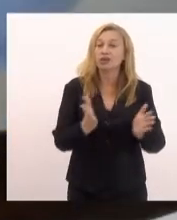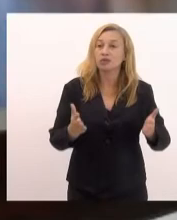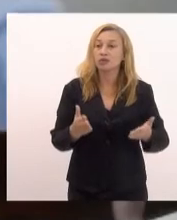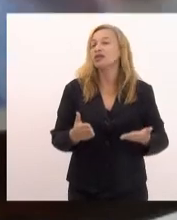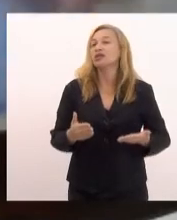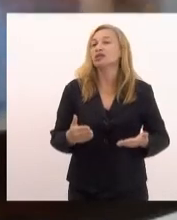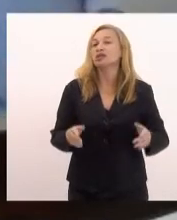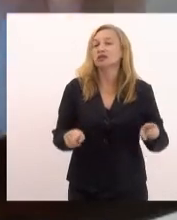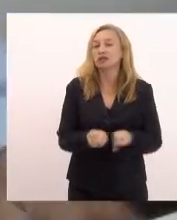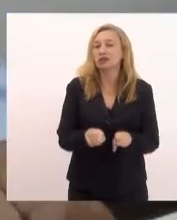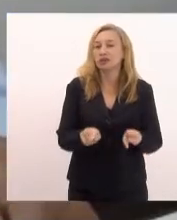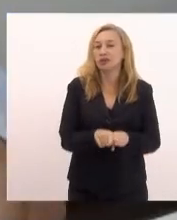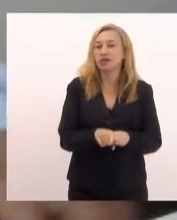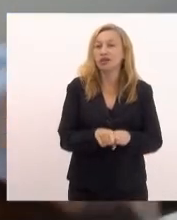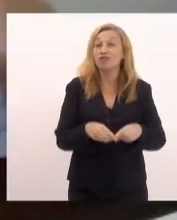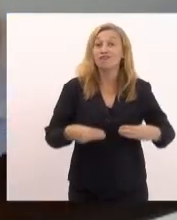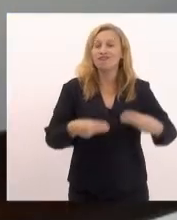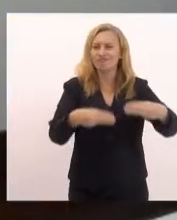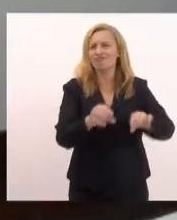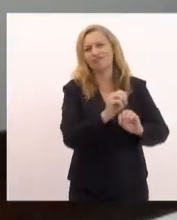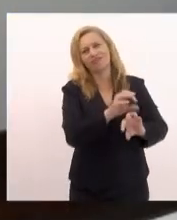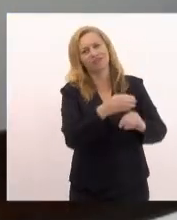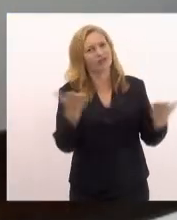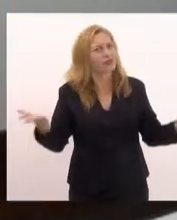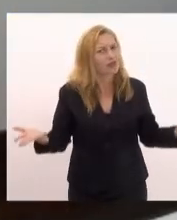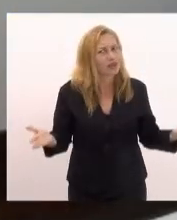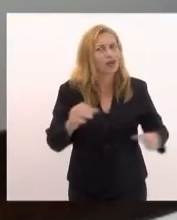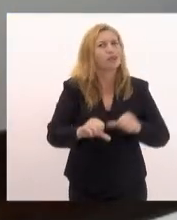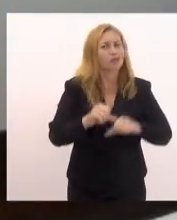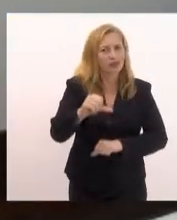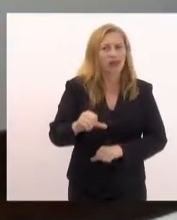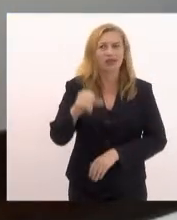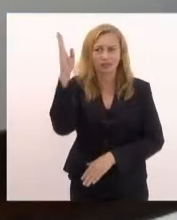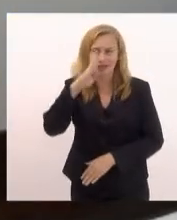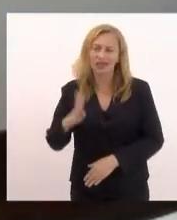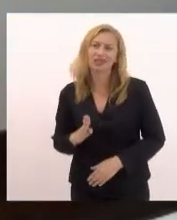ao ministro da Educação. É disso que a gente tem que cuidar no Brasil. Portanto,